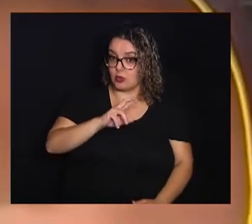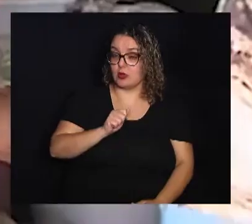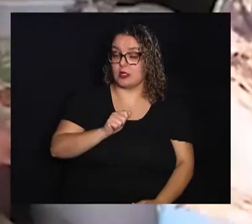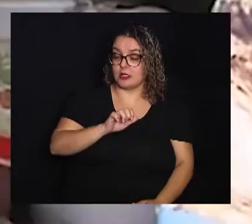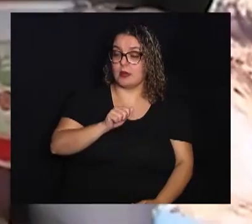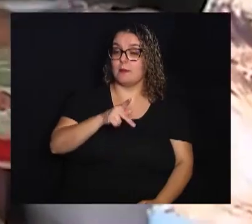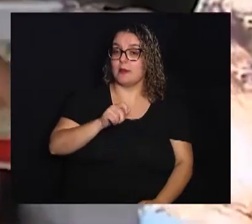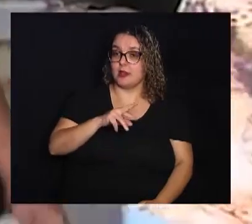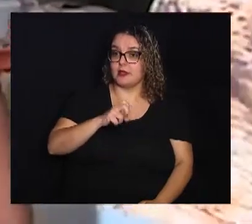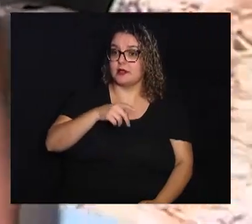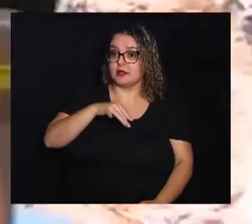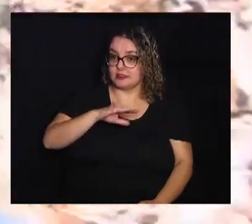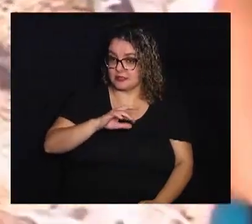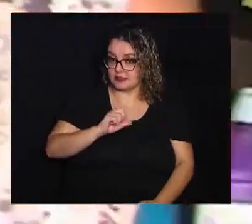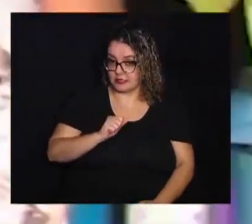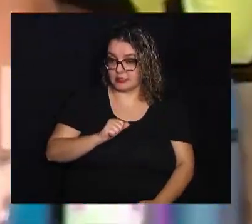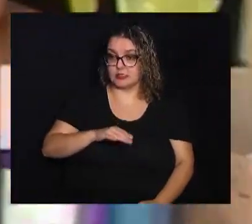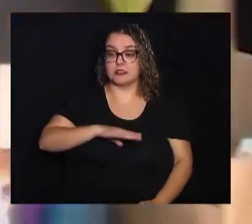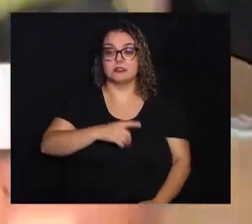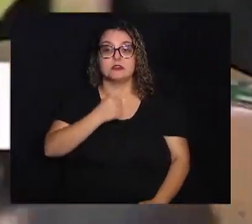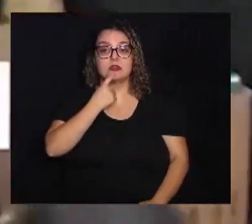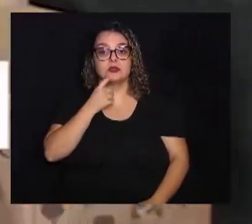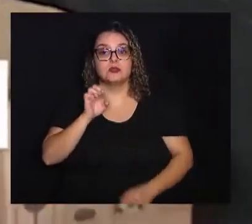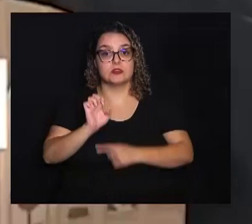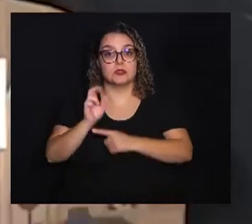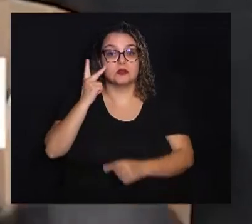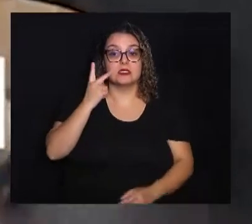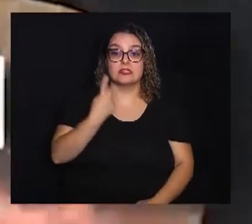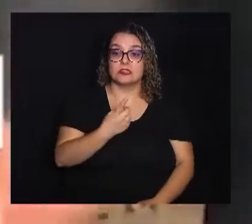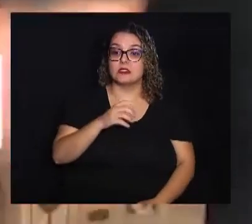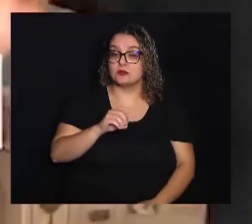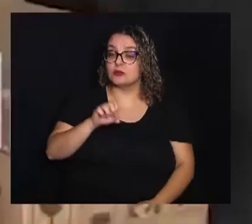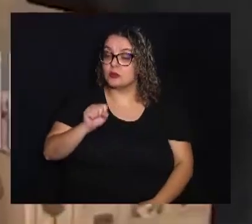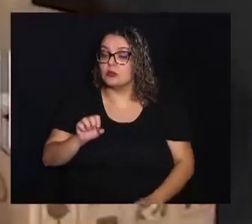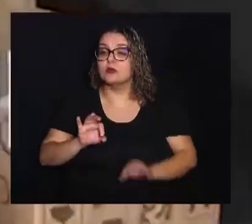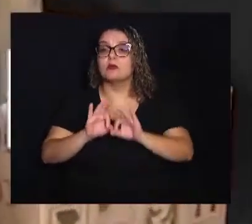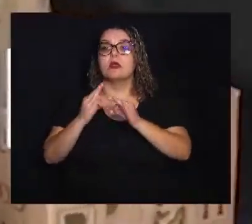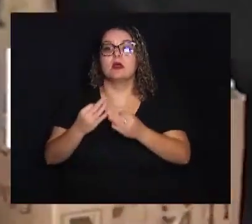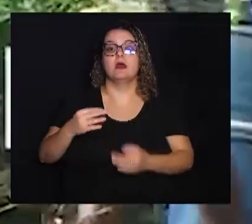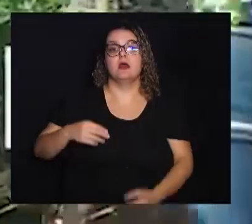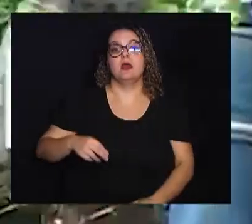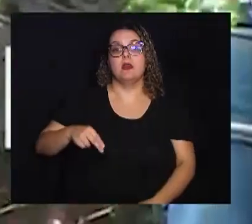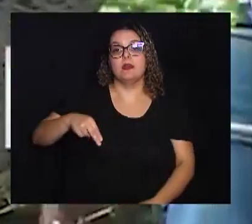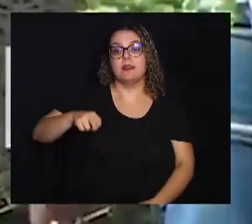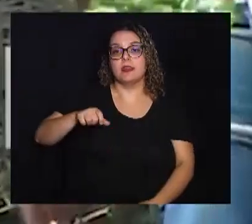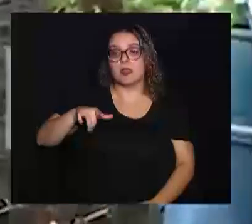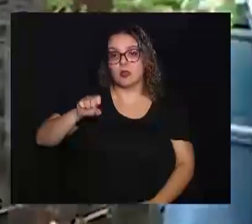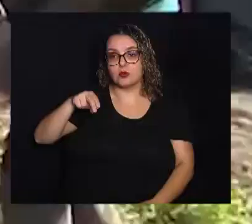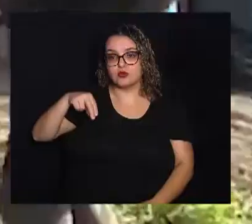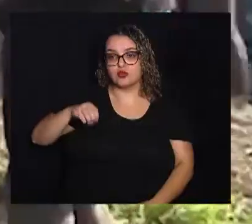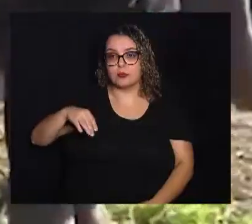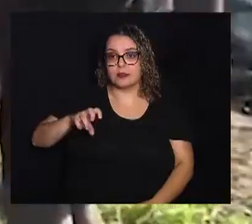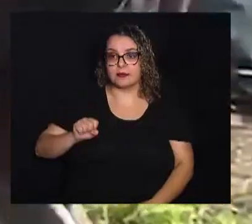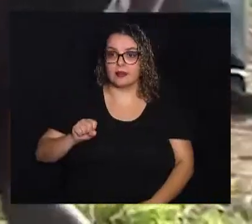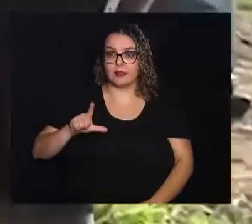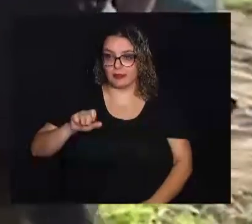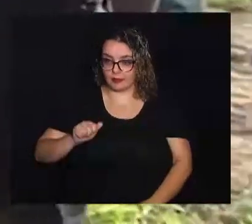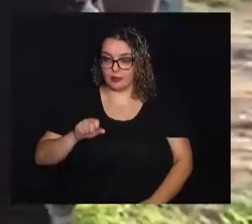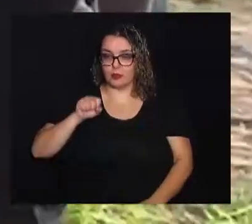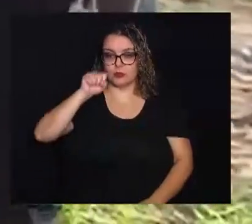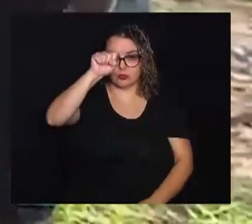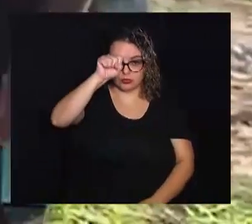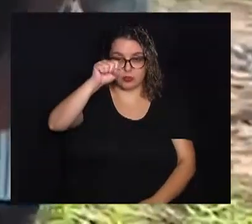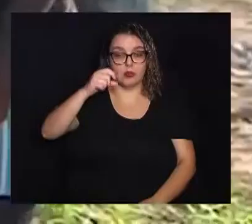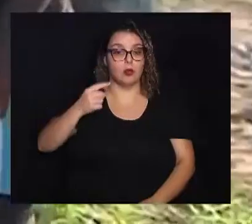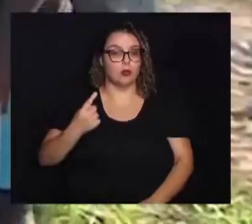cidade de Campinas, São Paulo, vivem 108 famílias da ocupação Nelson Mandela 1. Elas chegaram neste terreno